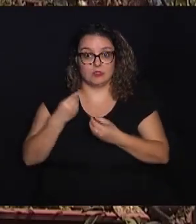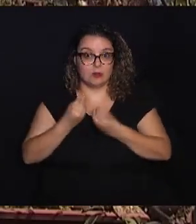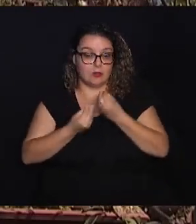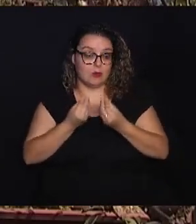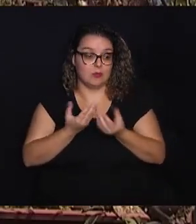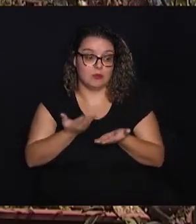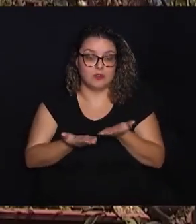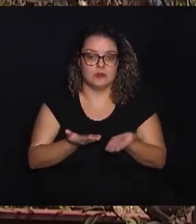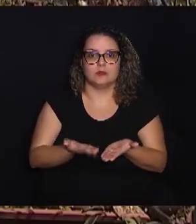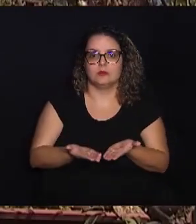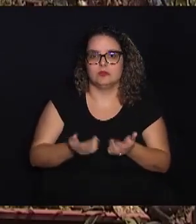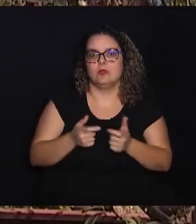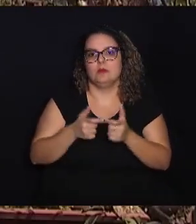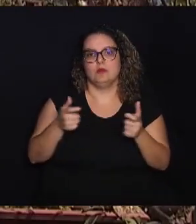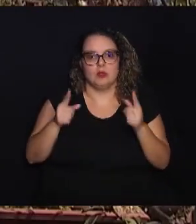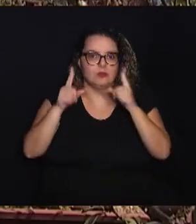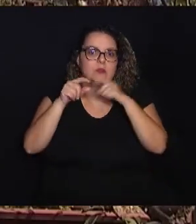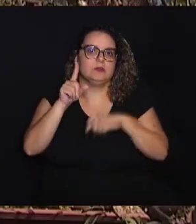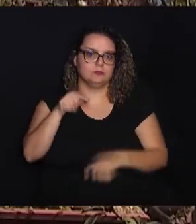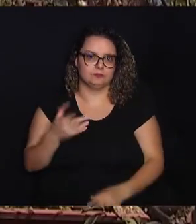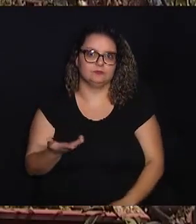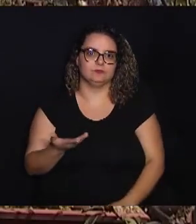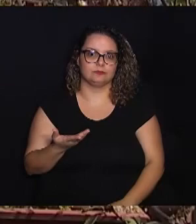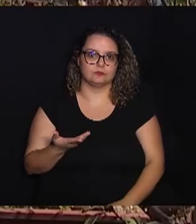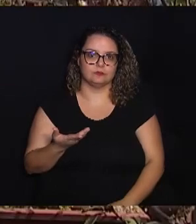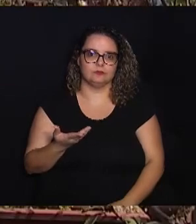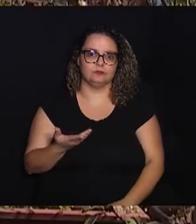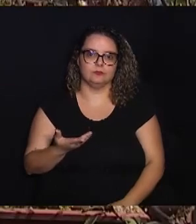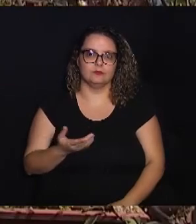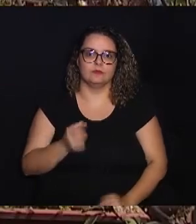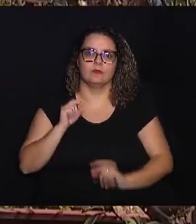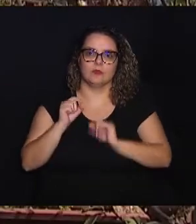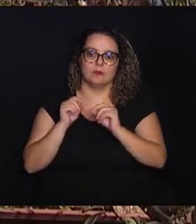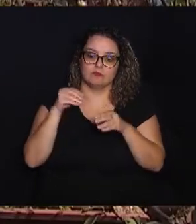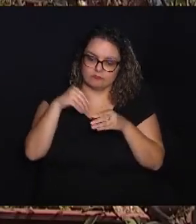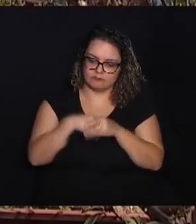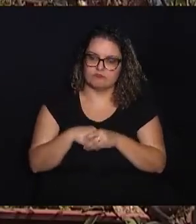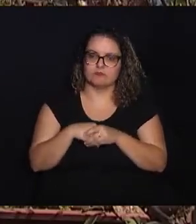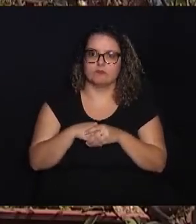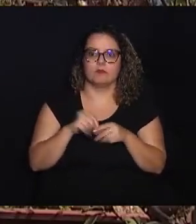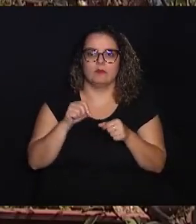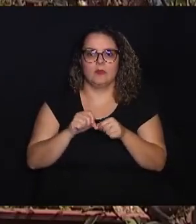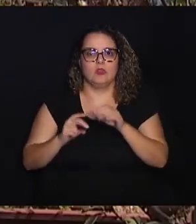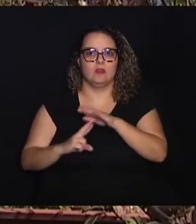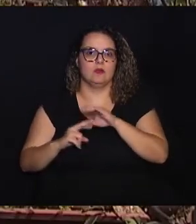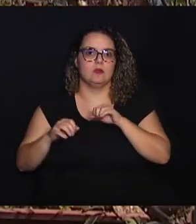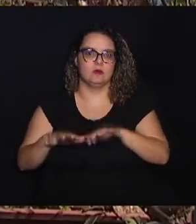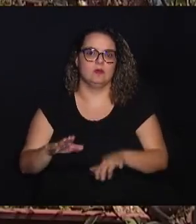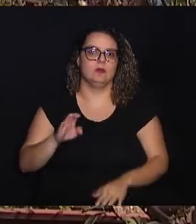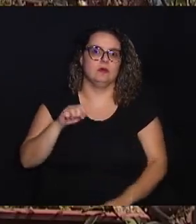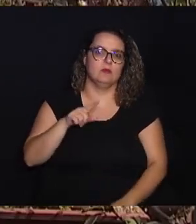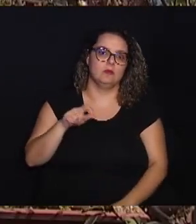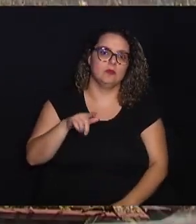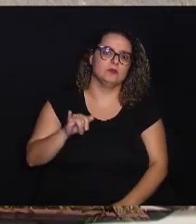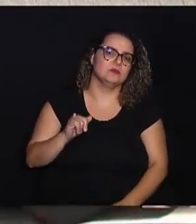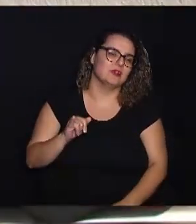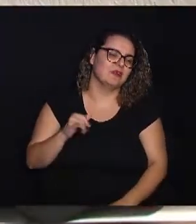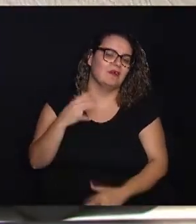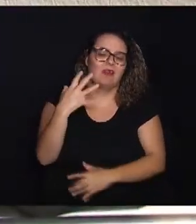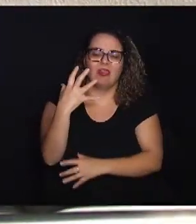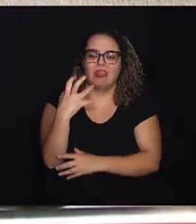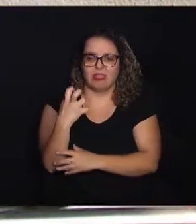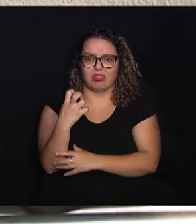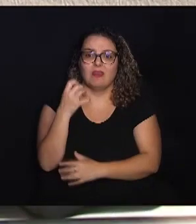um dos maiores desafios são esses. O que eu levo quando eu estou fazendo feira, bonsai morre fácil. Eu